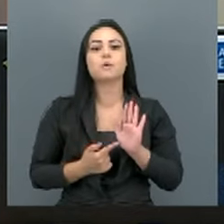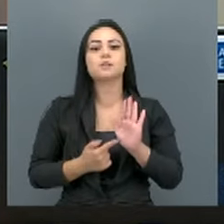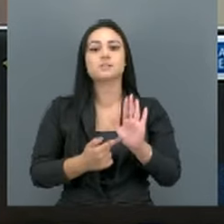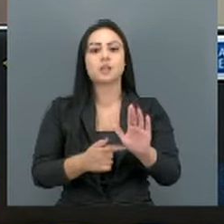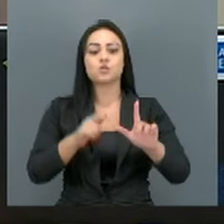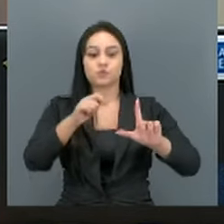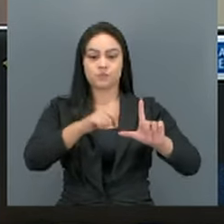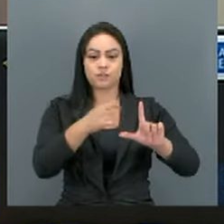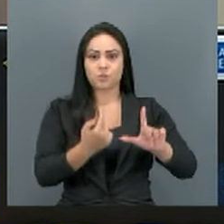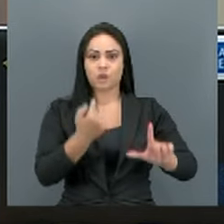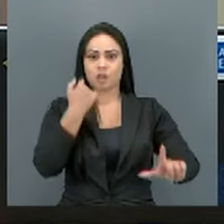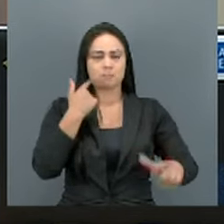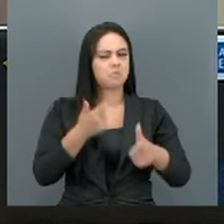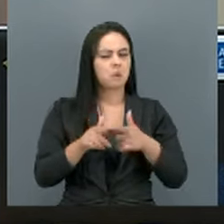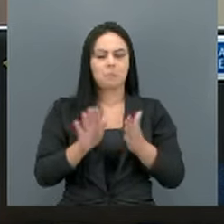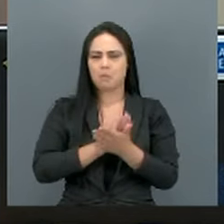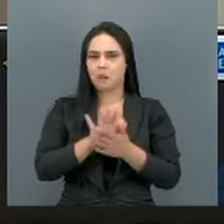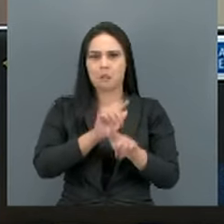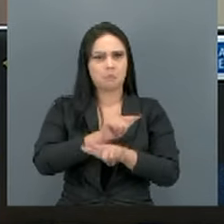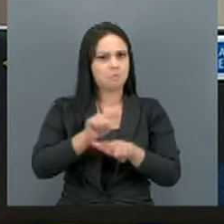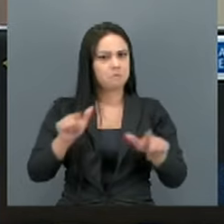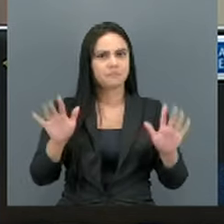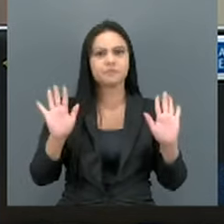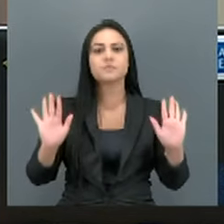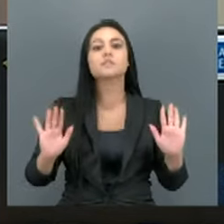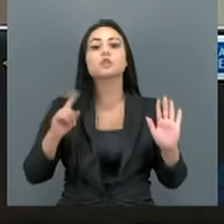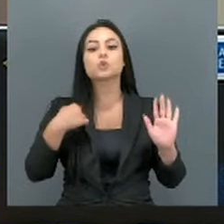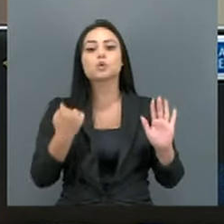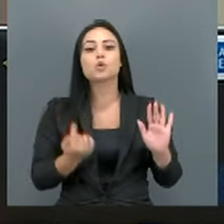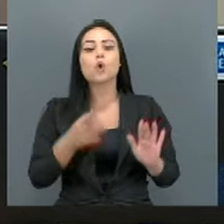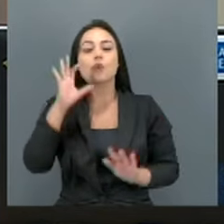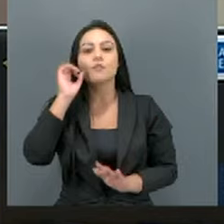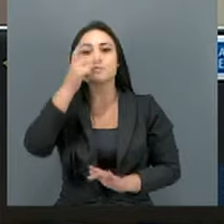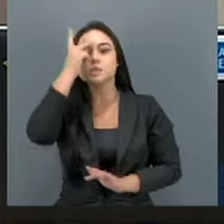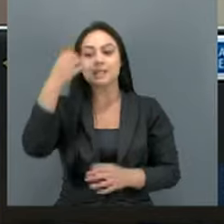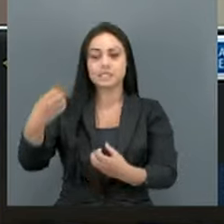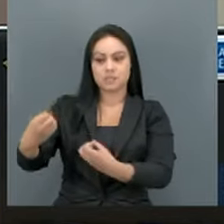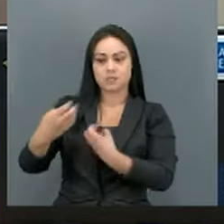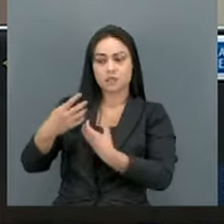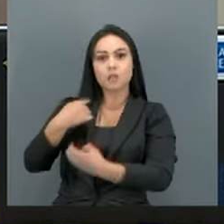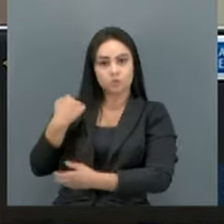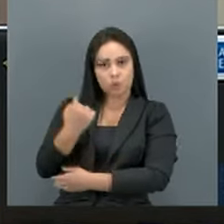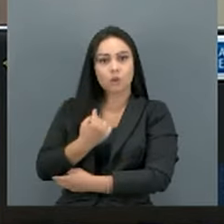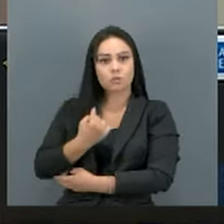tem problema, a gente aqui quer ouvir aqueles que podem nos ensinar muito.